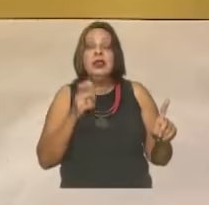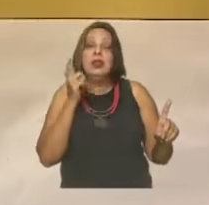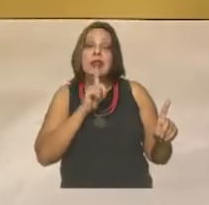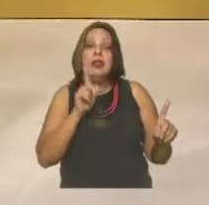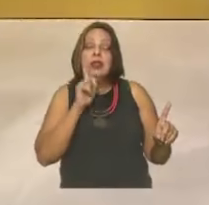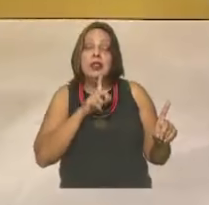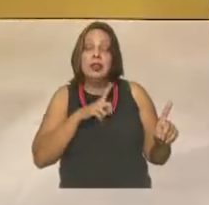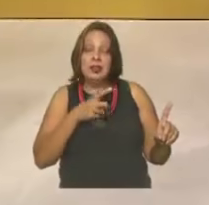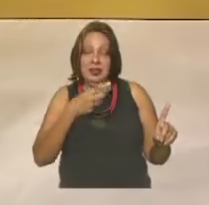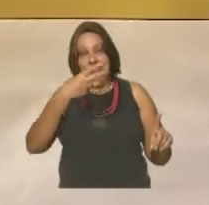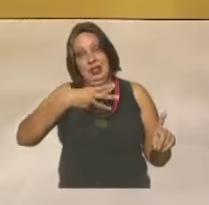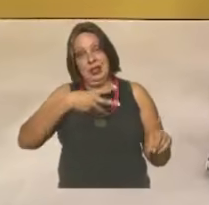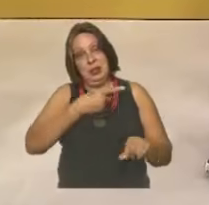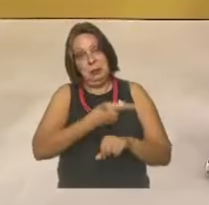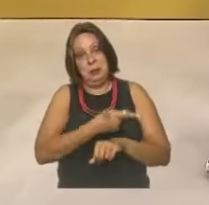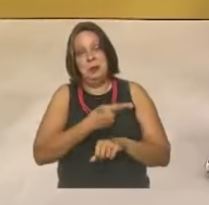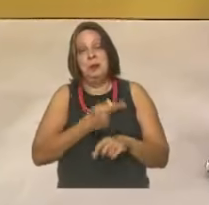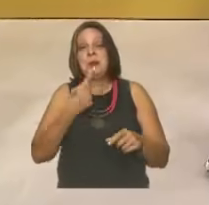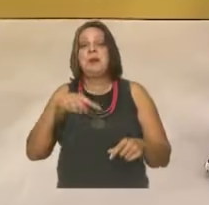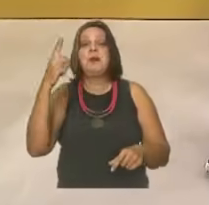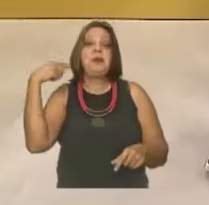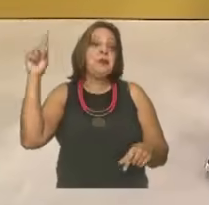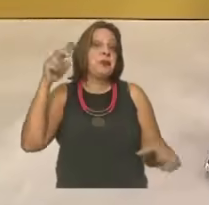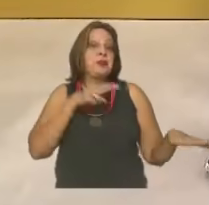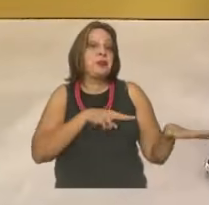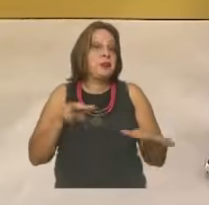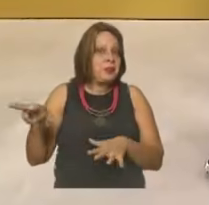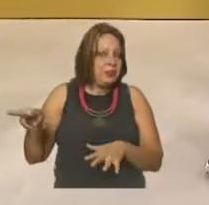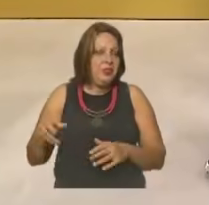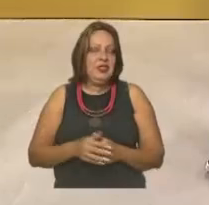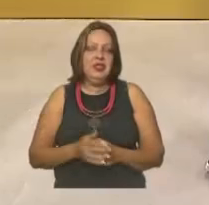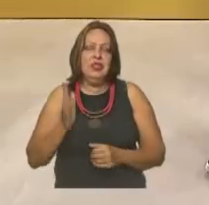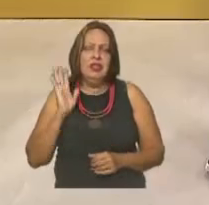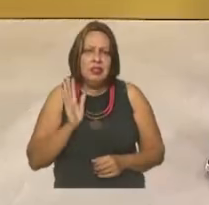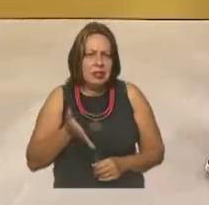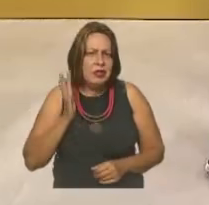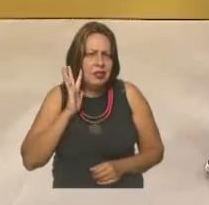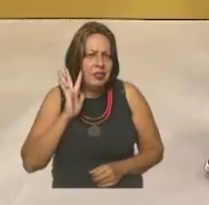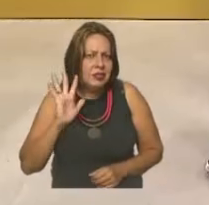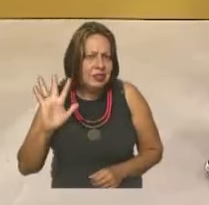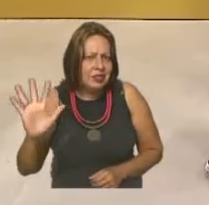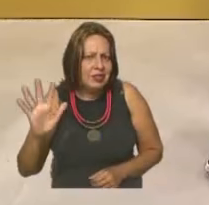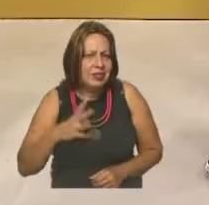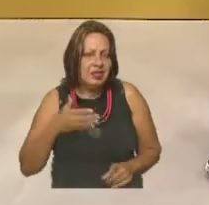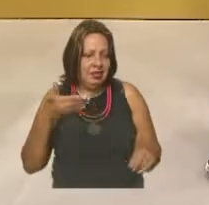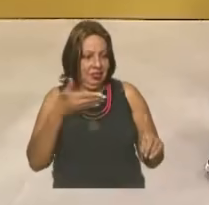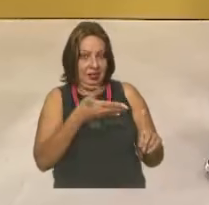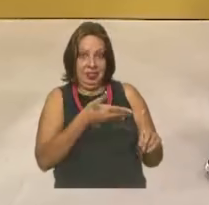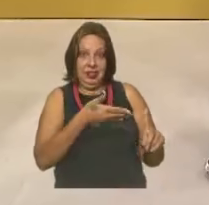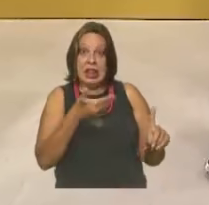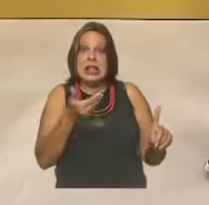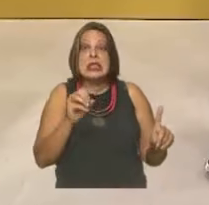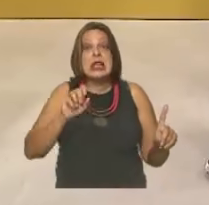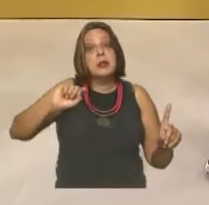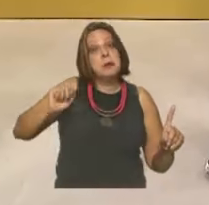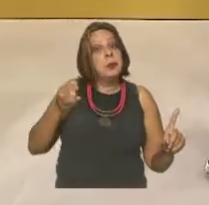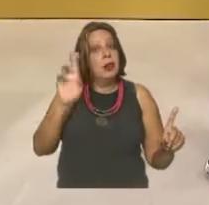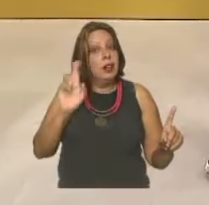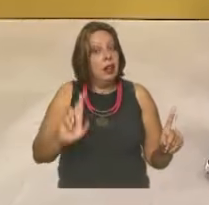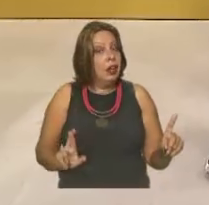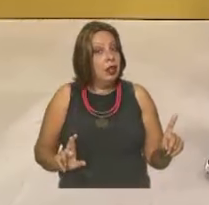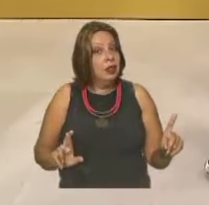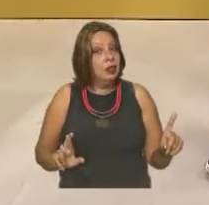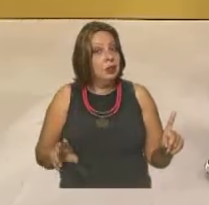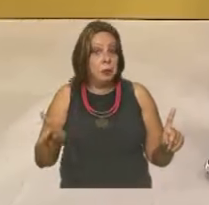contemplada no terceiro prêmio da semana passada. Você já imaginou? Gente, ela agora tem R$10 mil para chamar